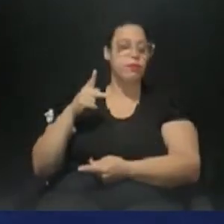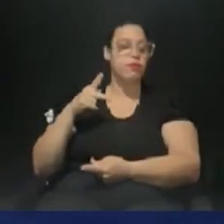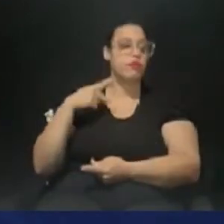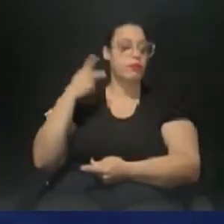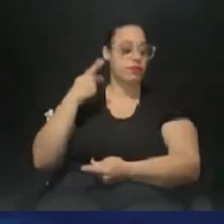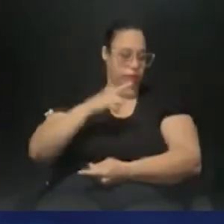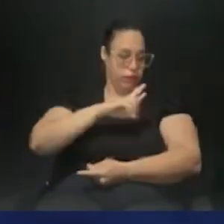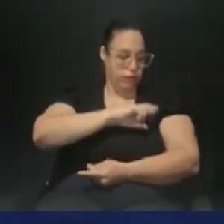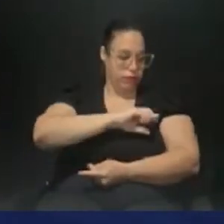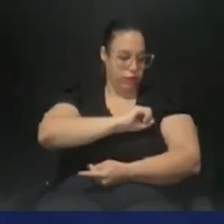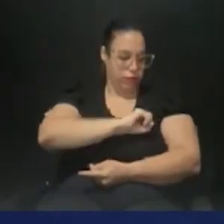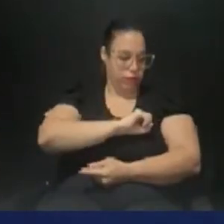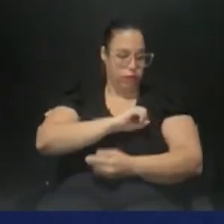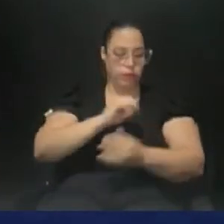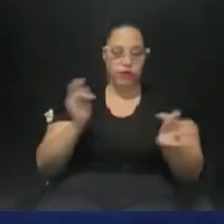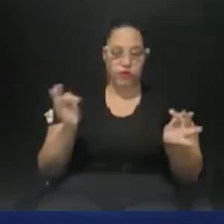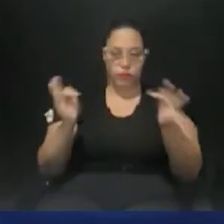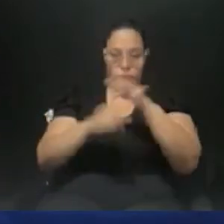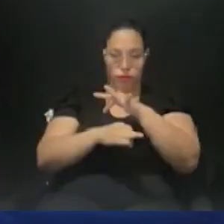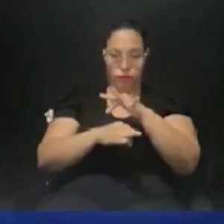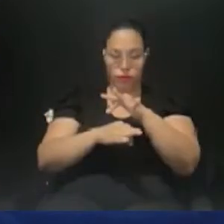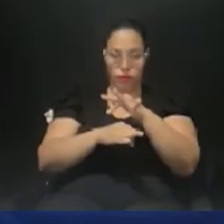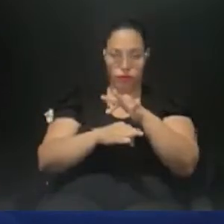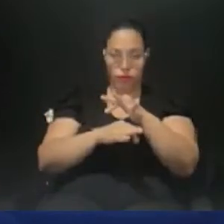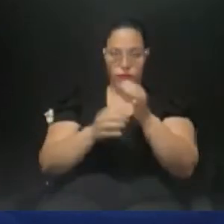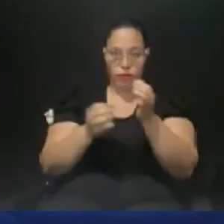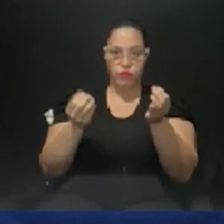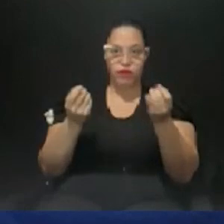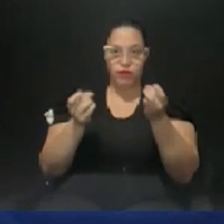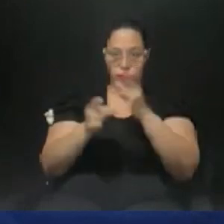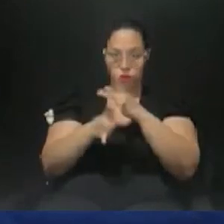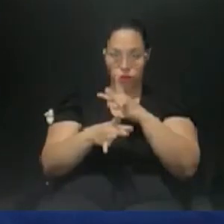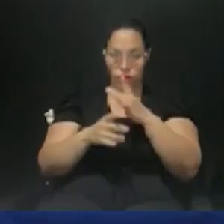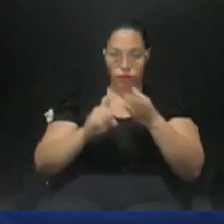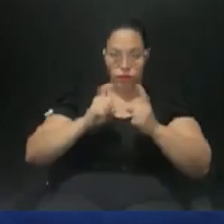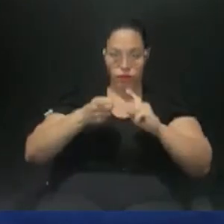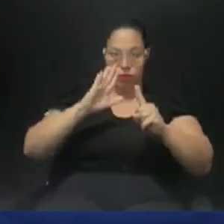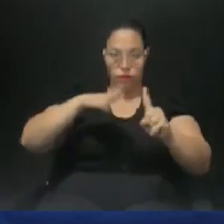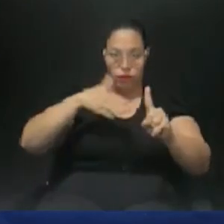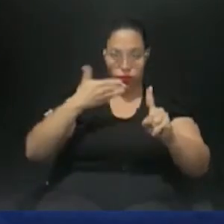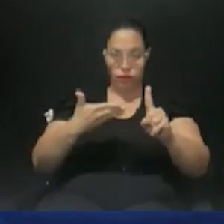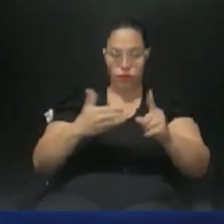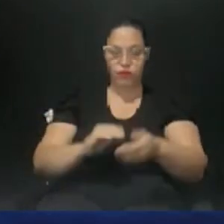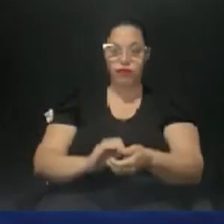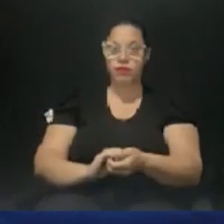solene. Bem, se alguém ainda quiser falar alguma coisa, aí, Nelson.